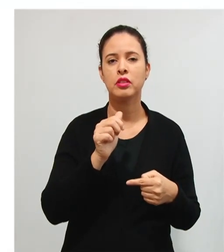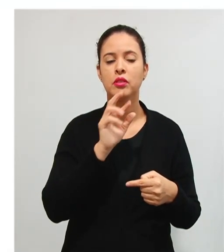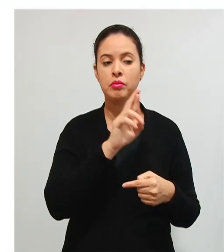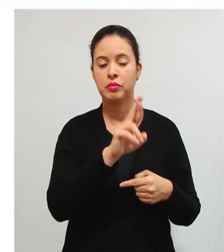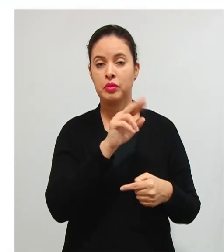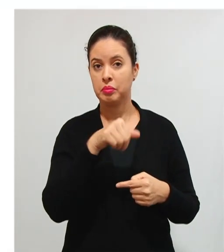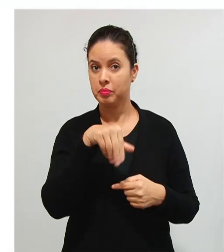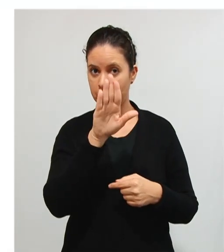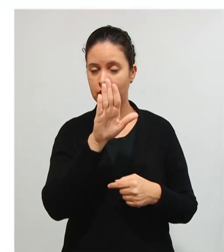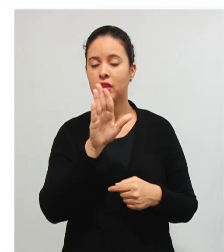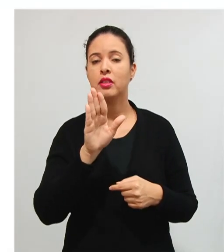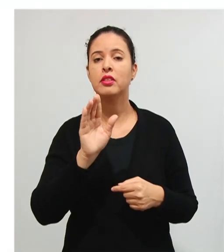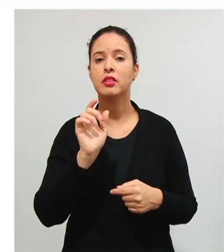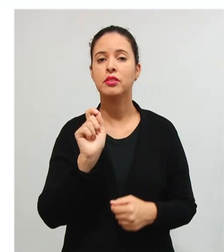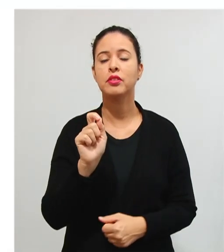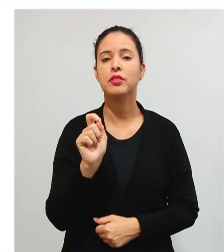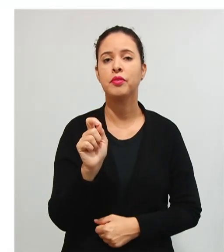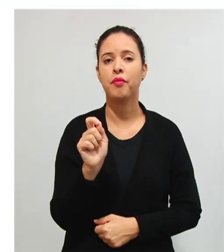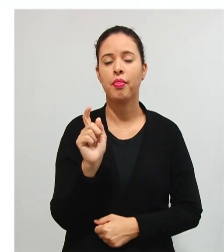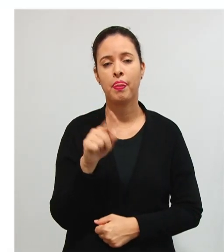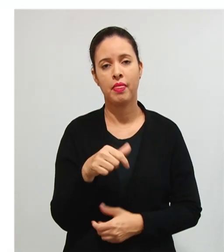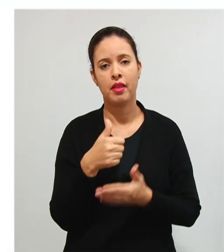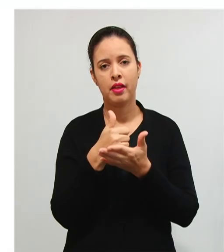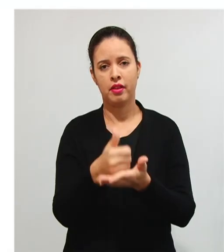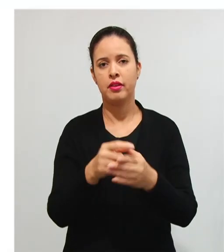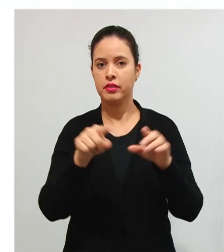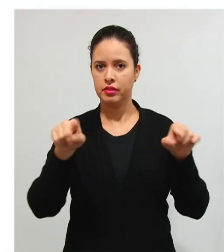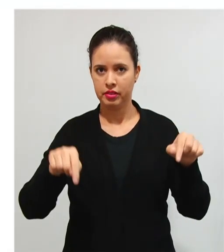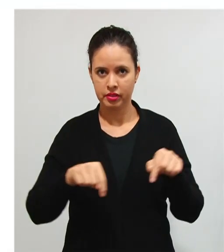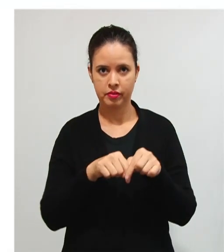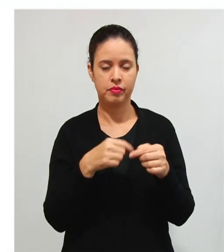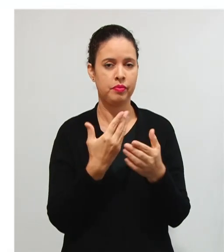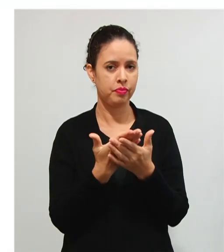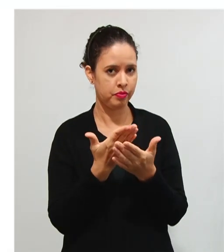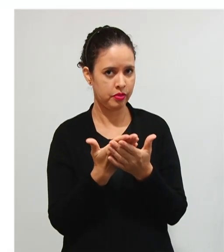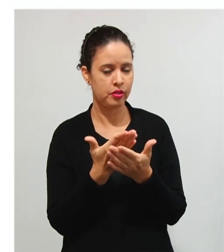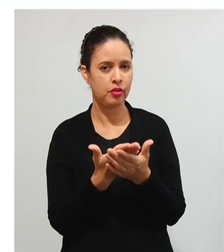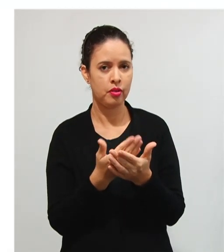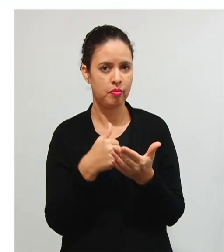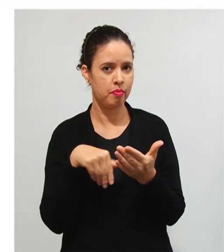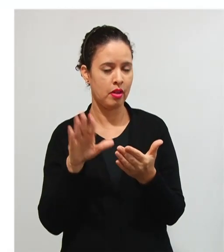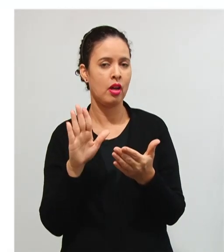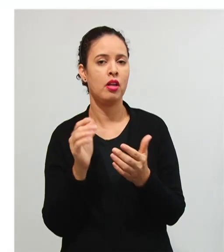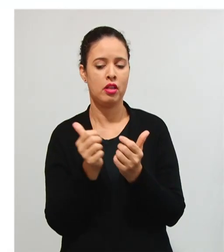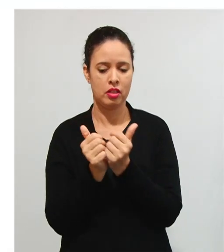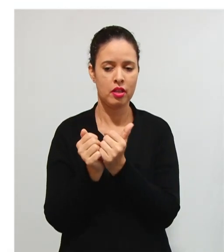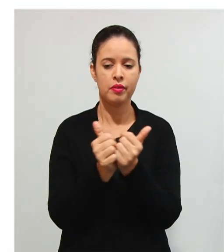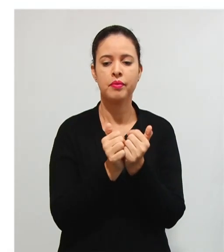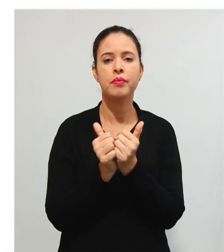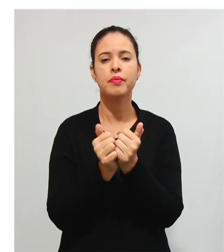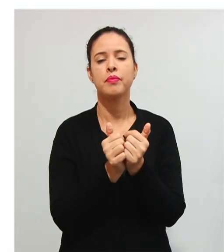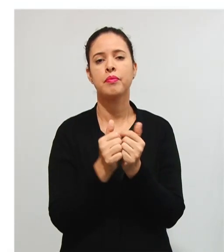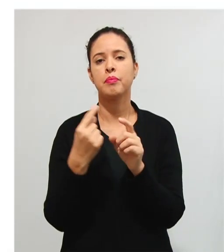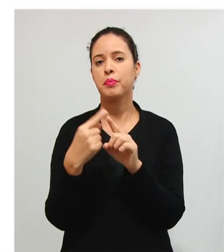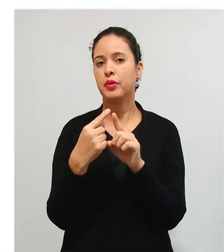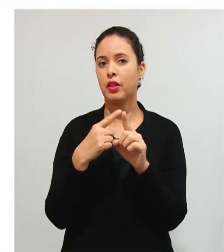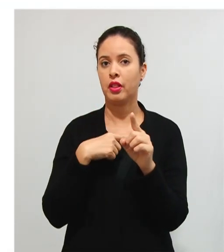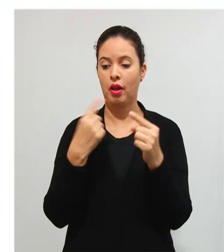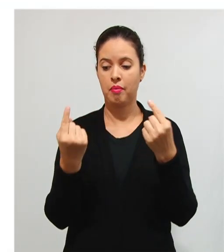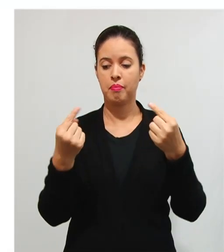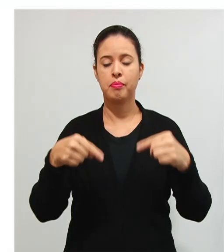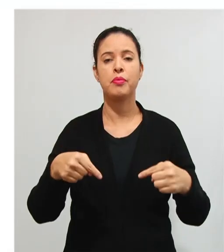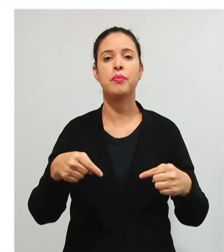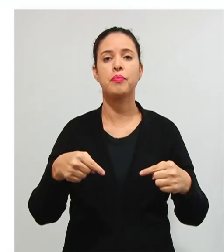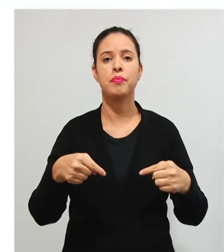é uma alternativa, por exemplo, para se levar para a sala de aula para uma aula mais gamificada, porque eu crio uma